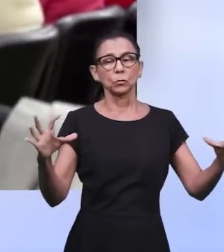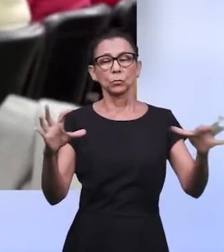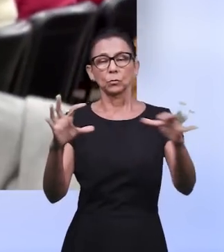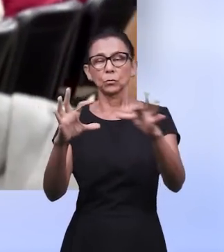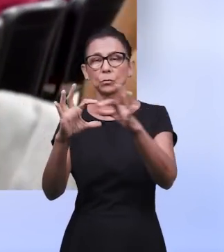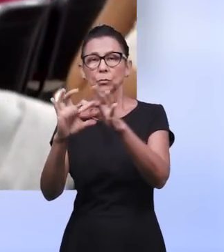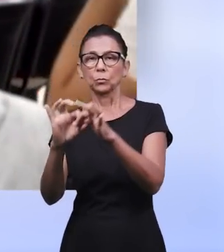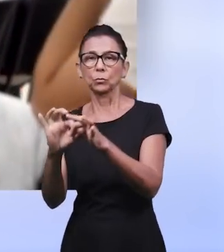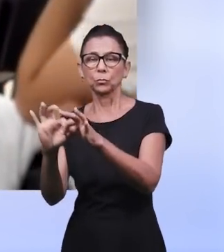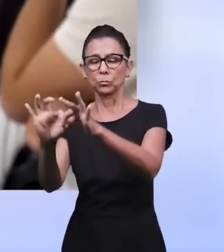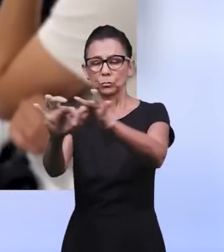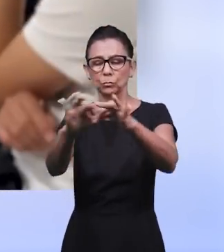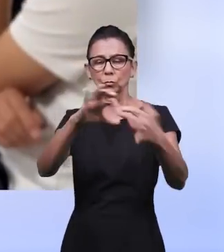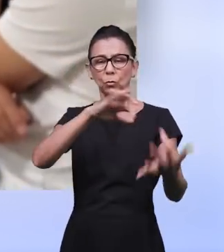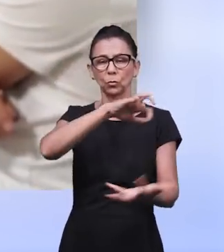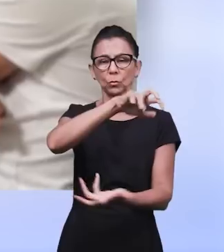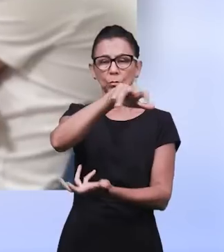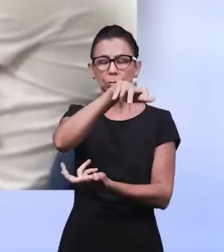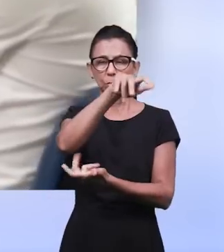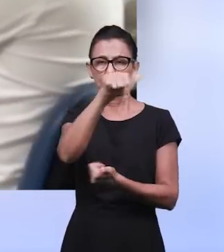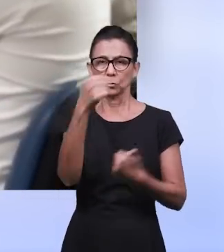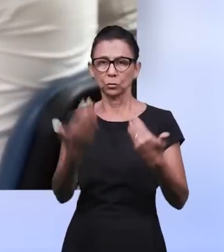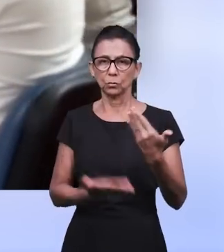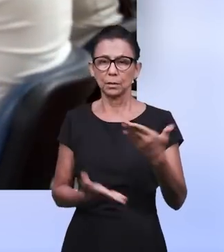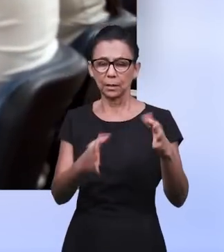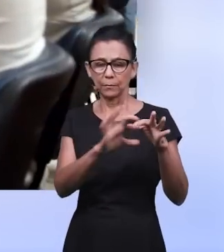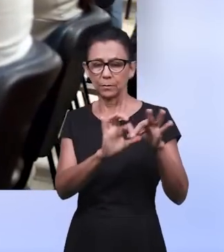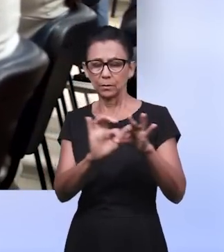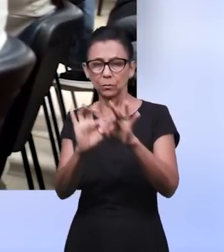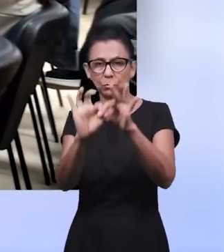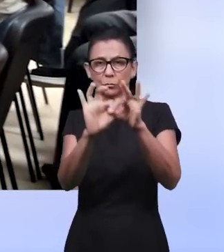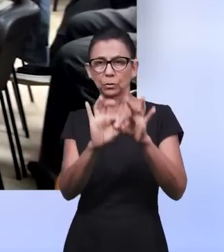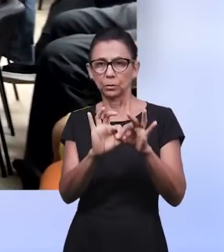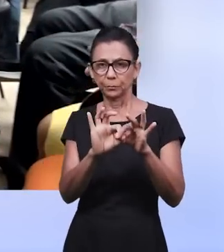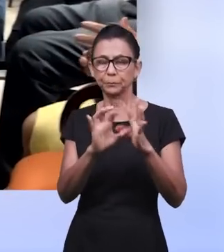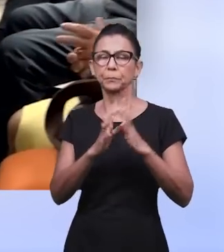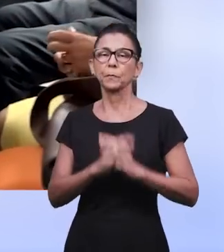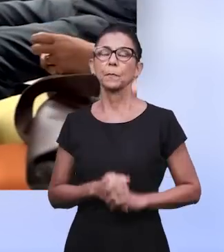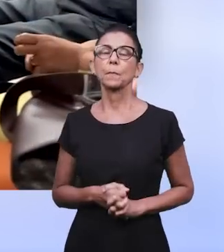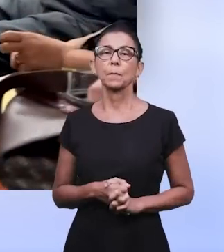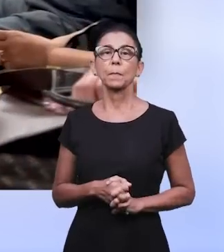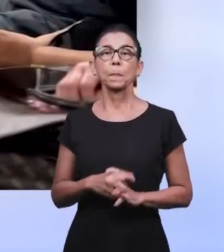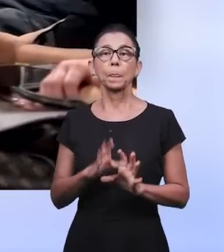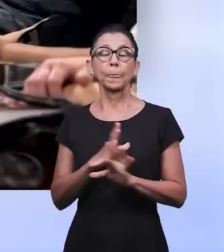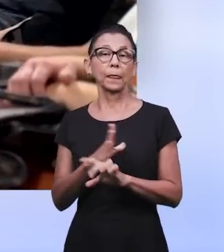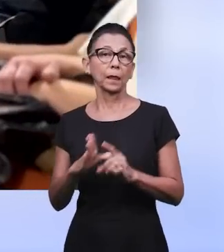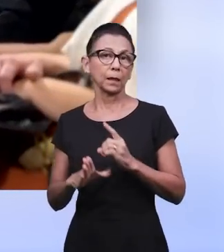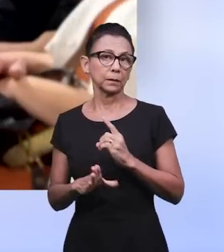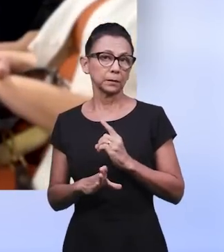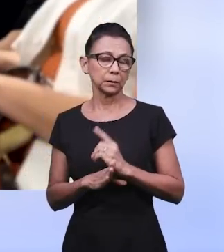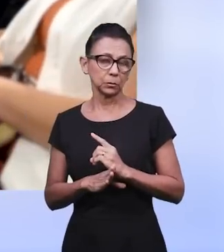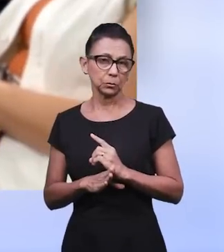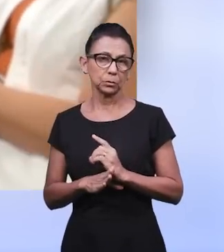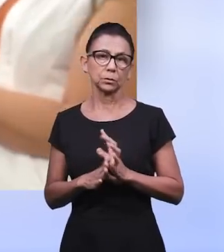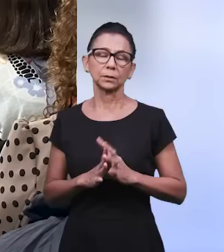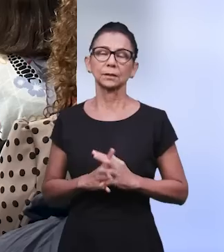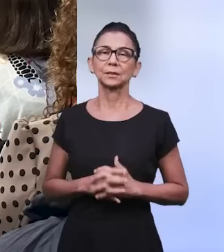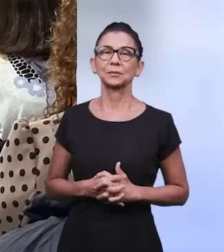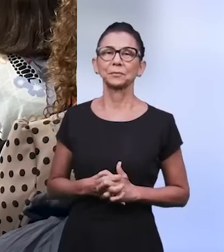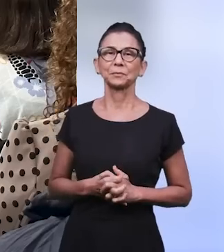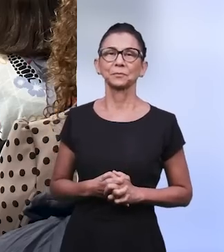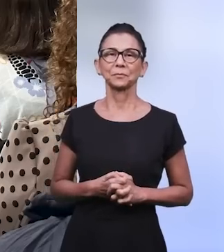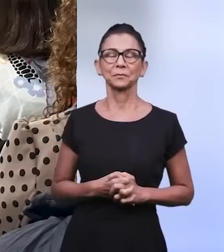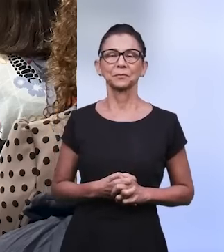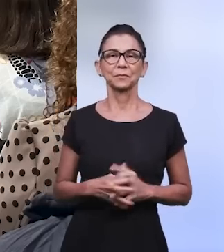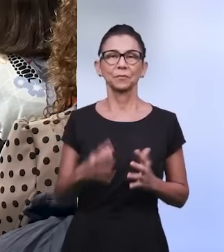distanciam daquilo que o Espírito Santo tem operado nesta última hora. Estes cultos contaram com a presença de outros irmãos das igrejas